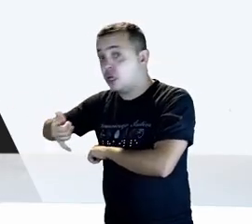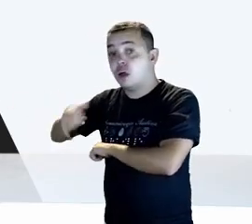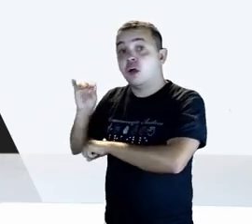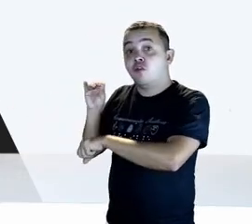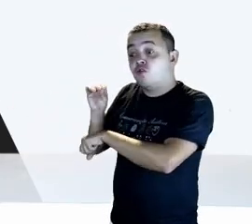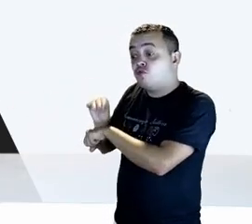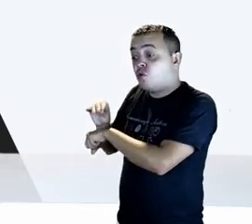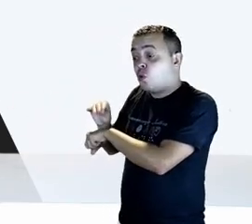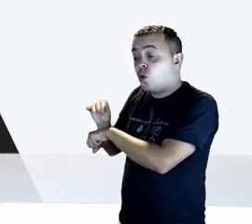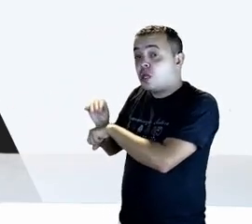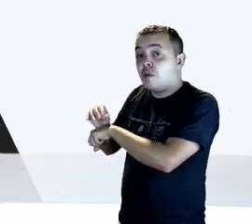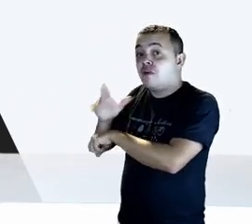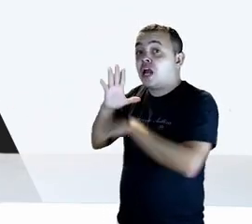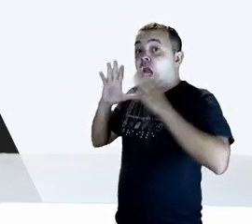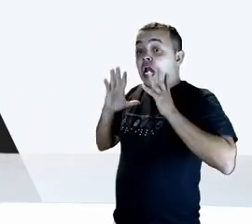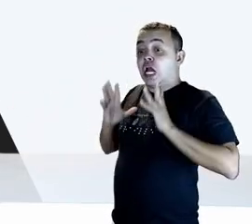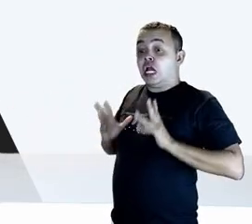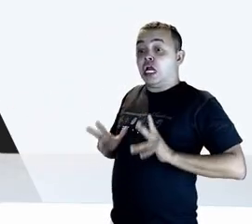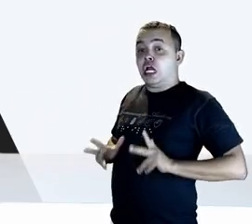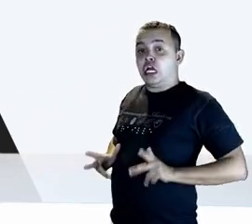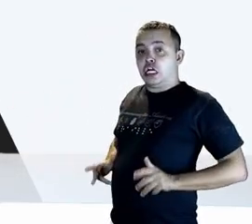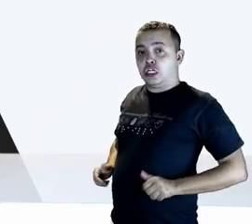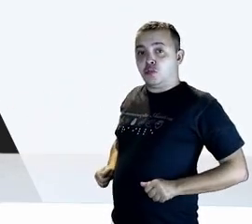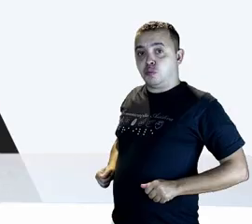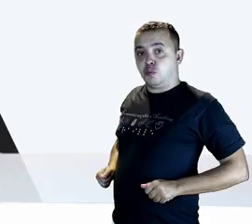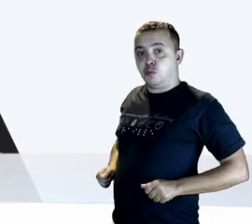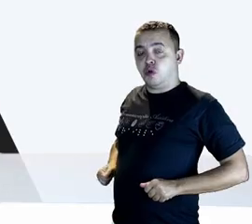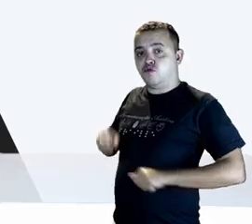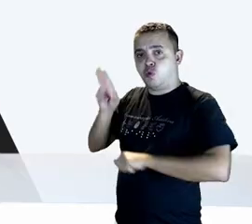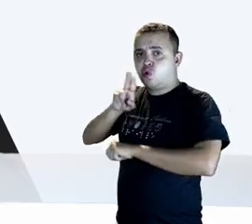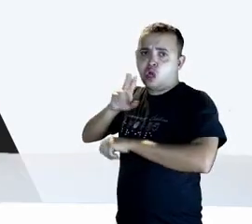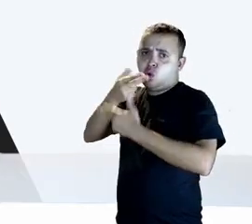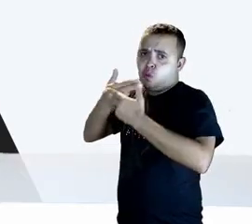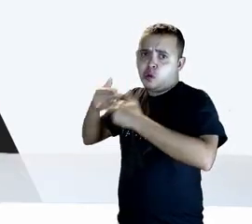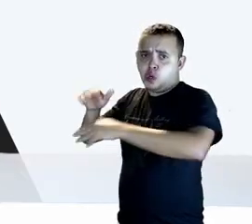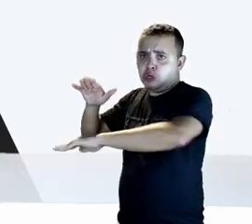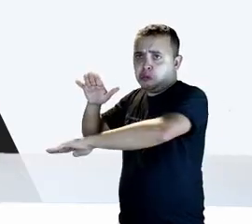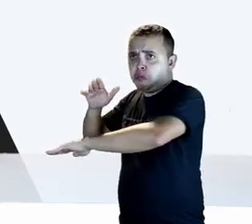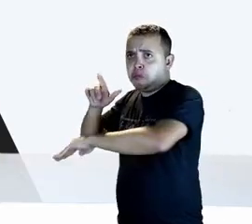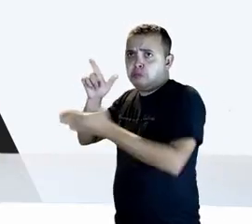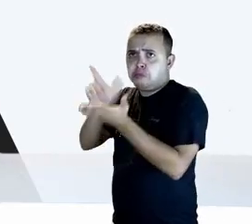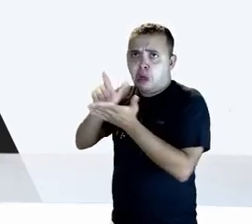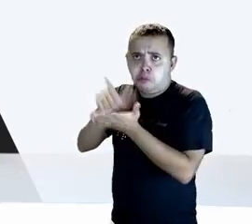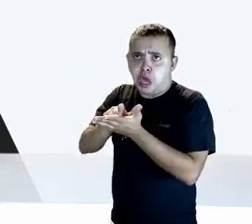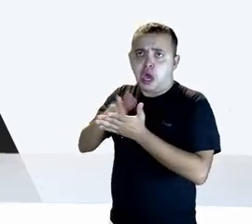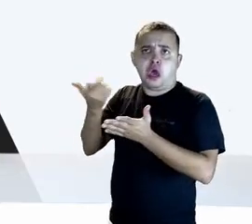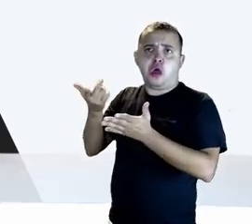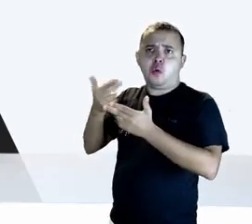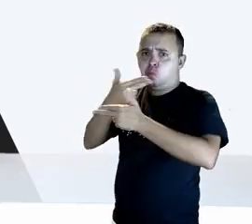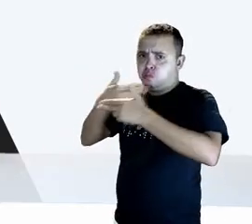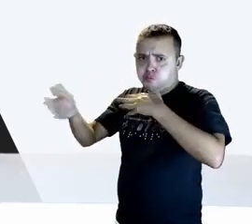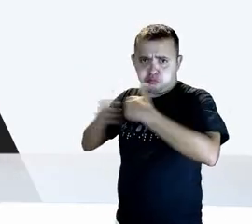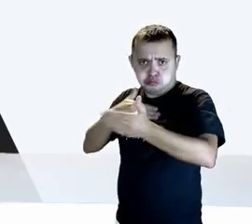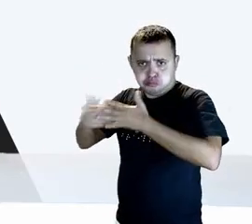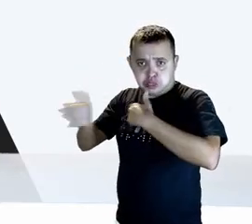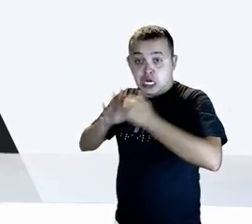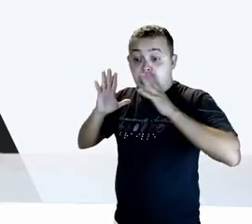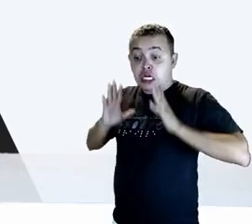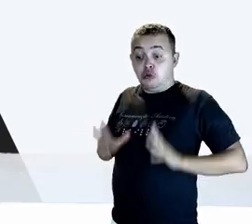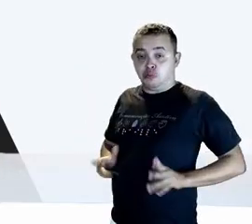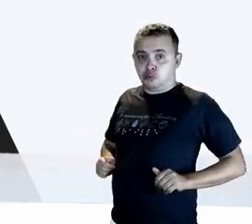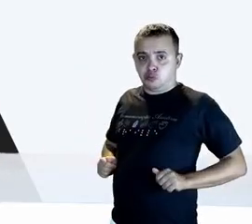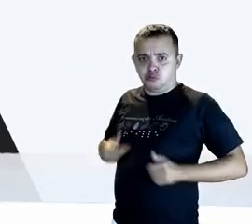que ele continue limpo, fixando ele, né, com papel, com algum outro material que seja